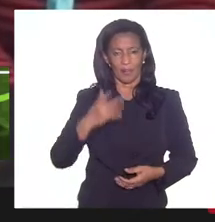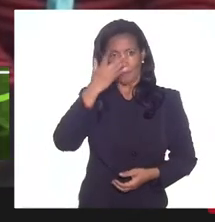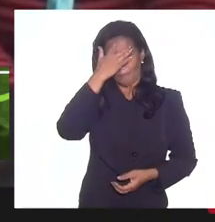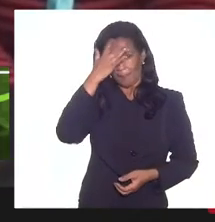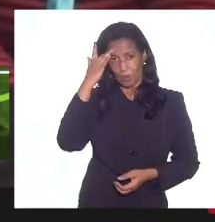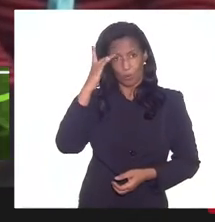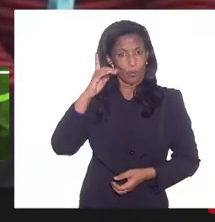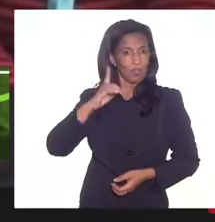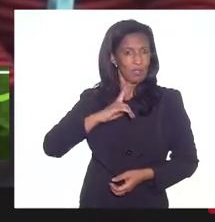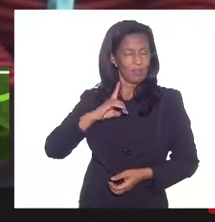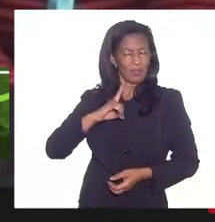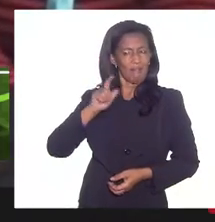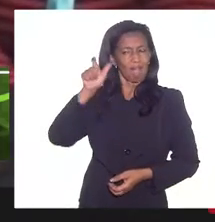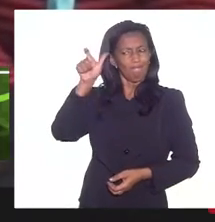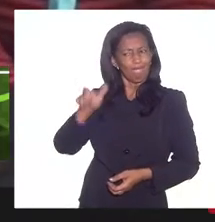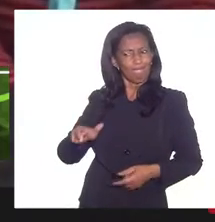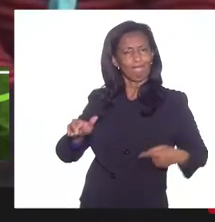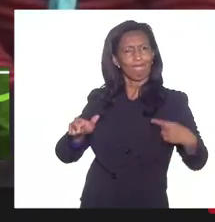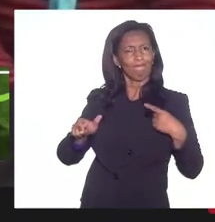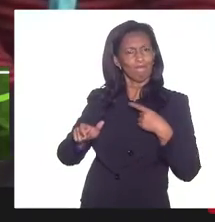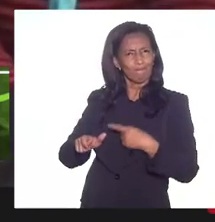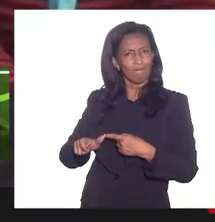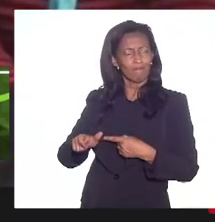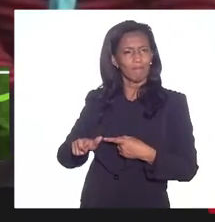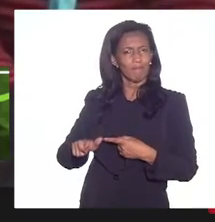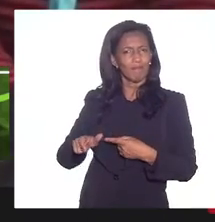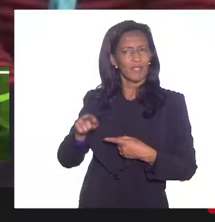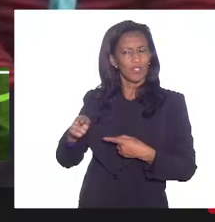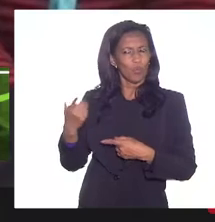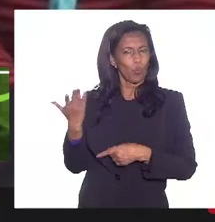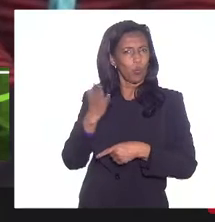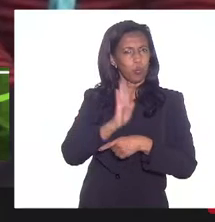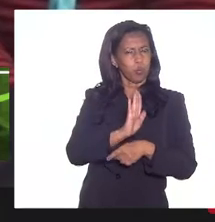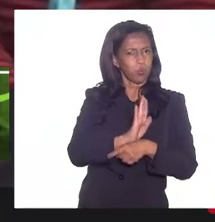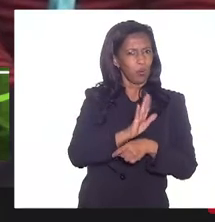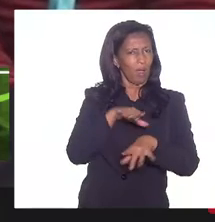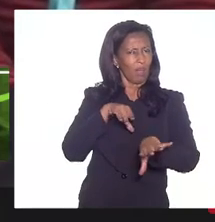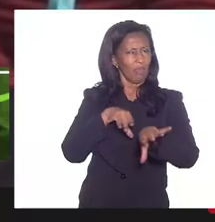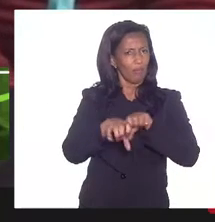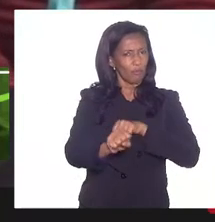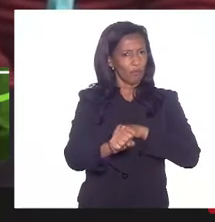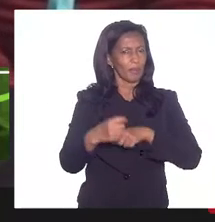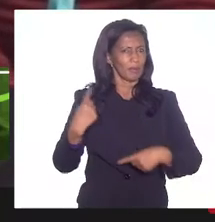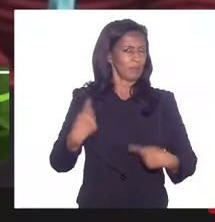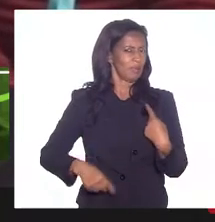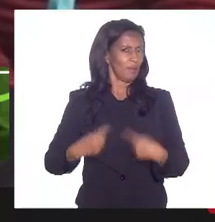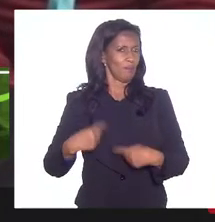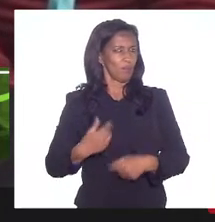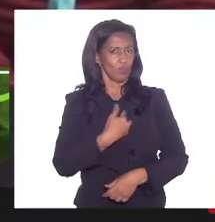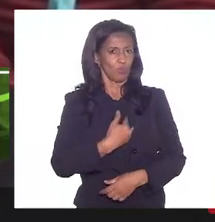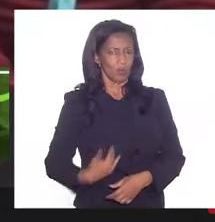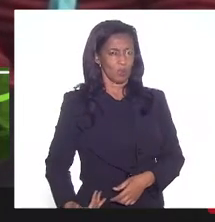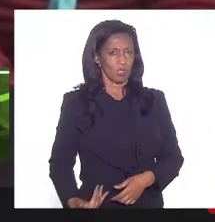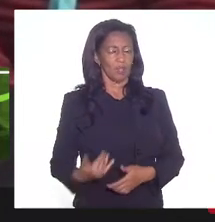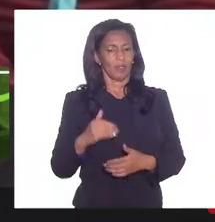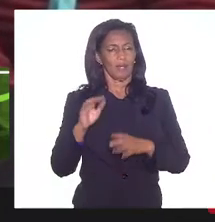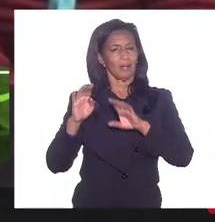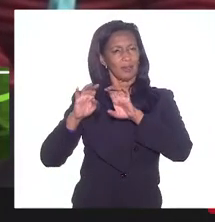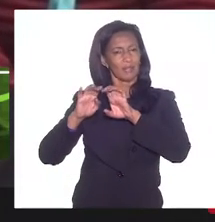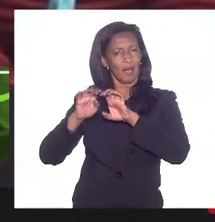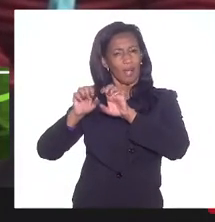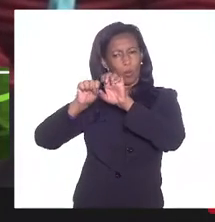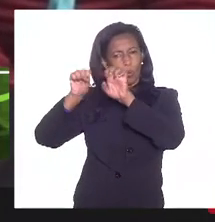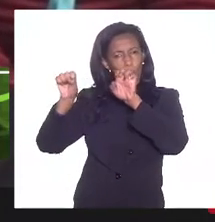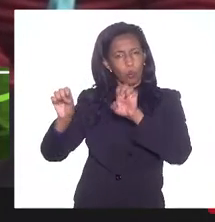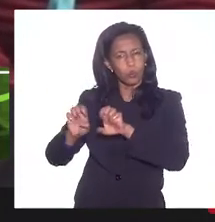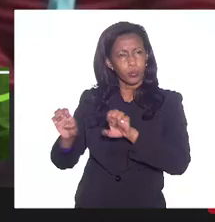que tivesse condição de contribuir na formação dessa política pública na construção dessa política pública